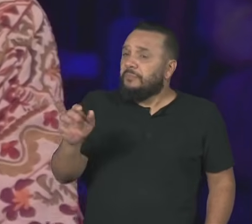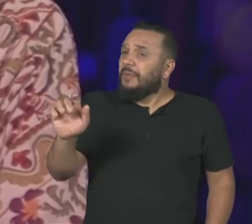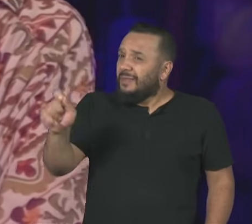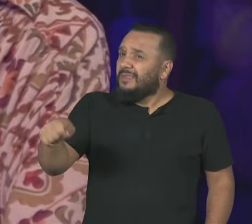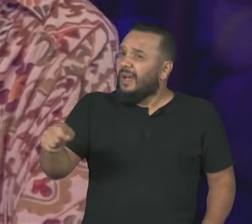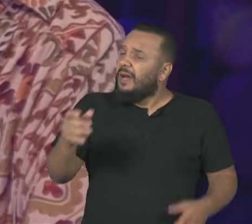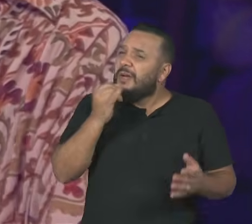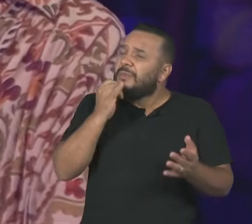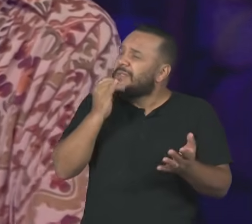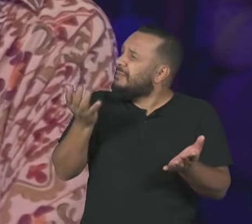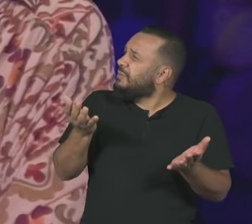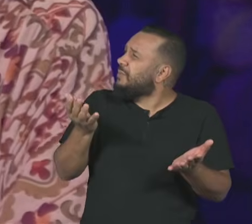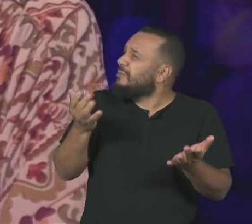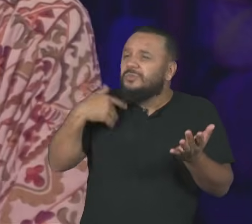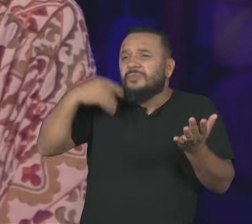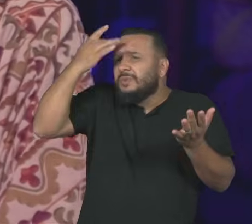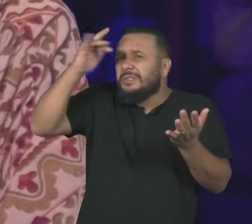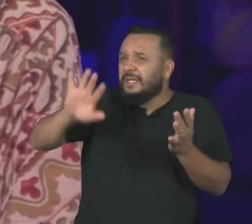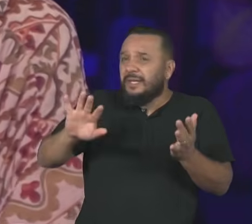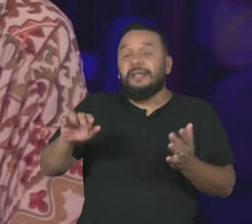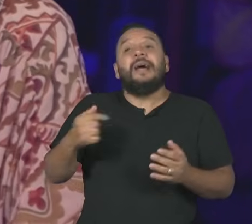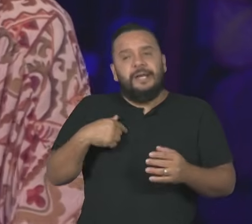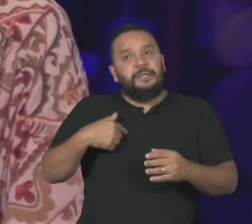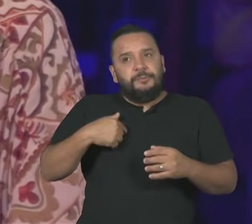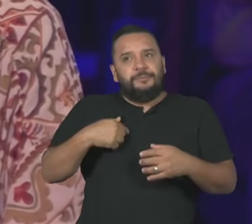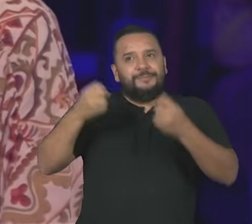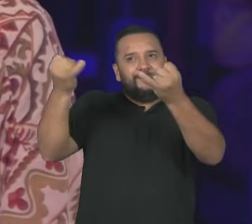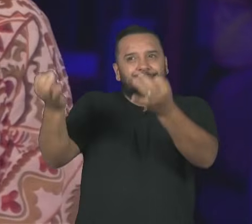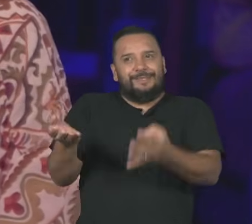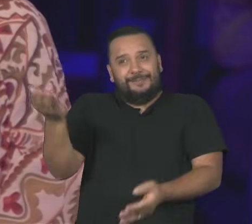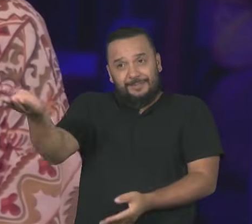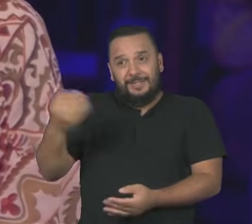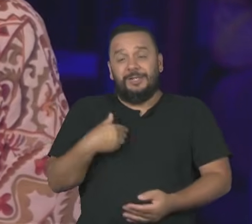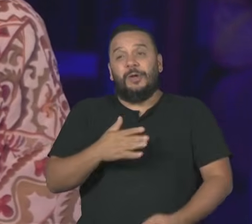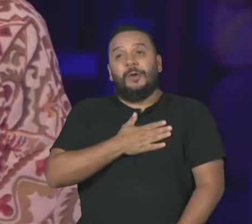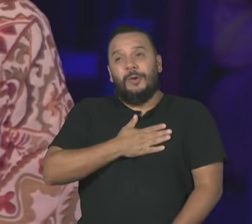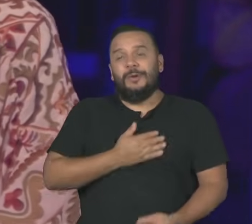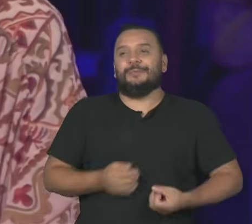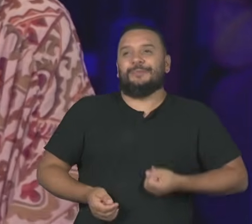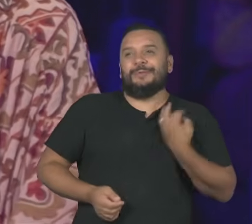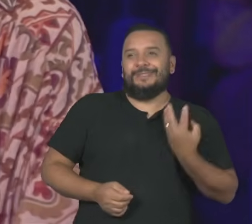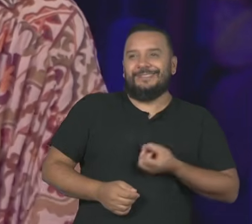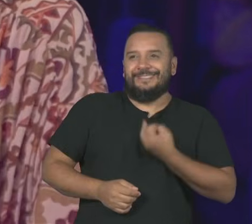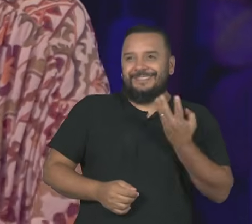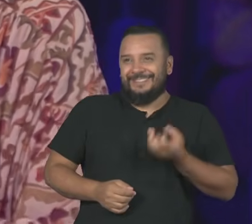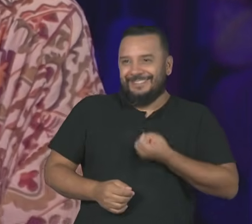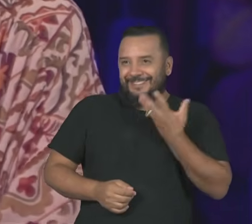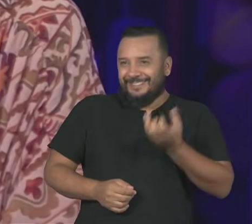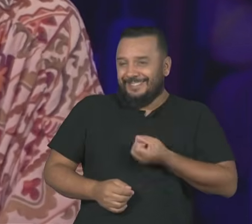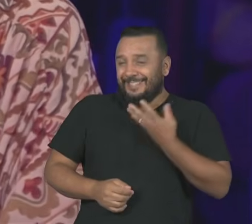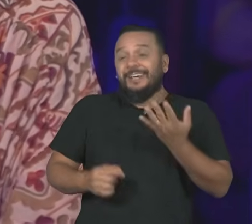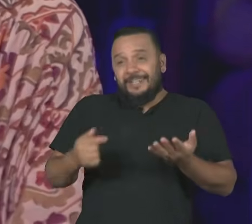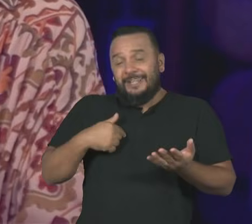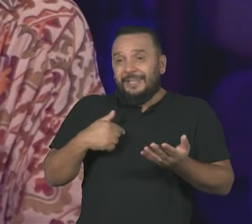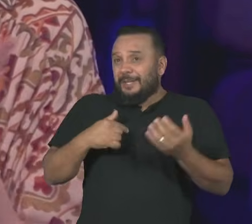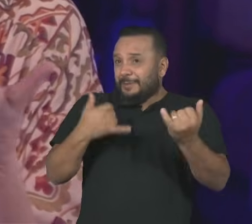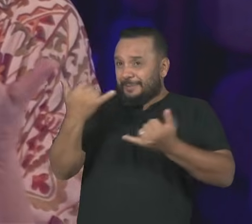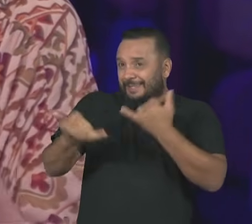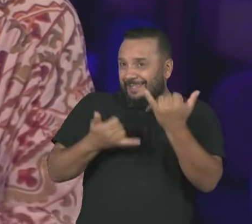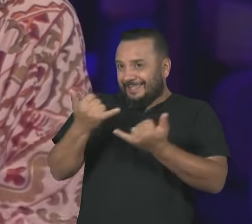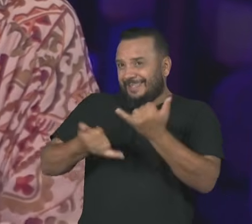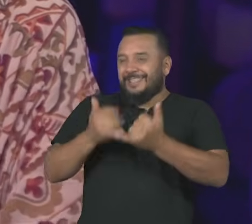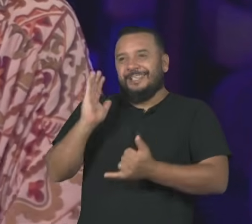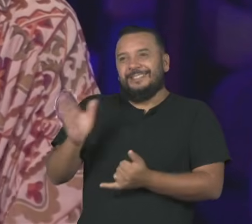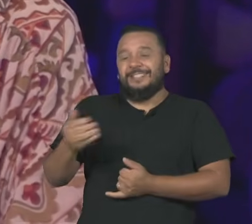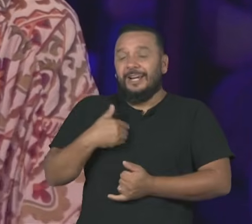não sei, enfim. Aí eu contei para ele que eu gosto muito de poesia, que um dia de brincadeira eu peguei umas